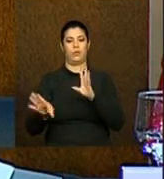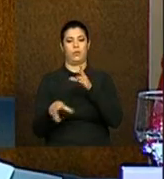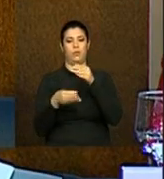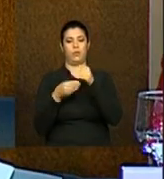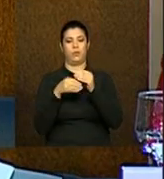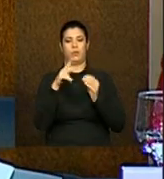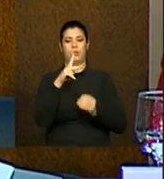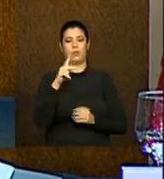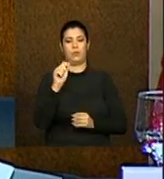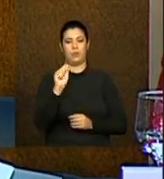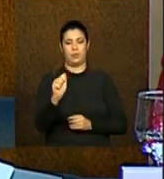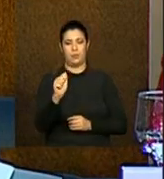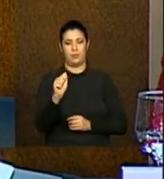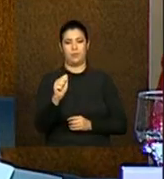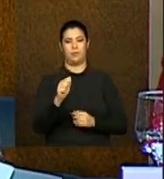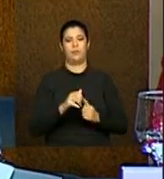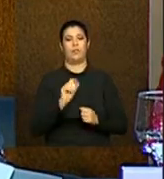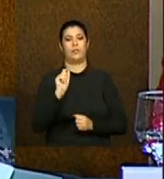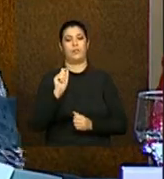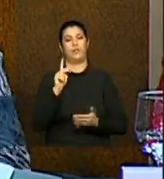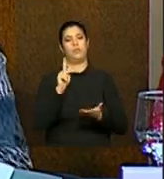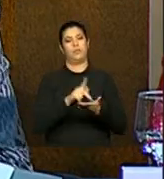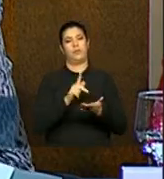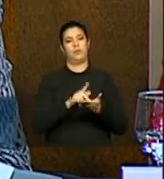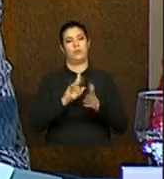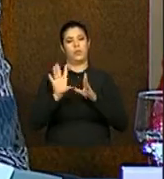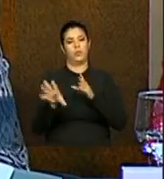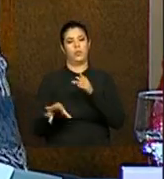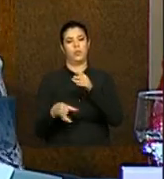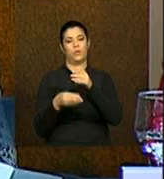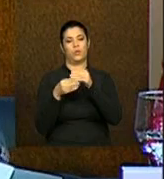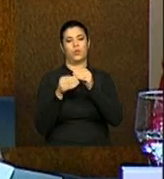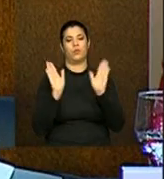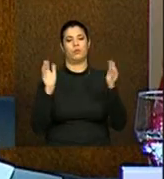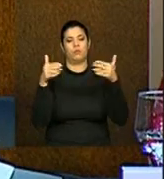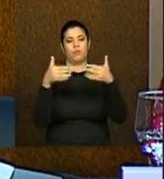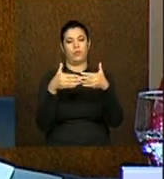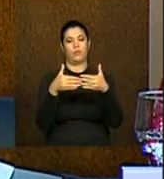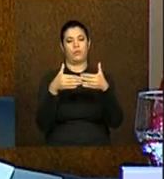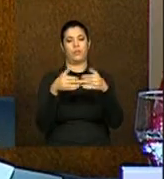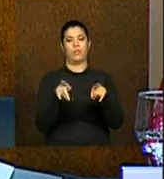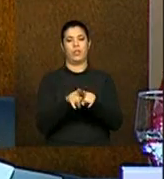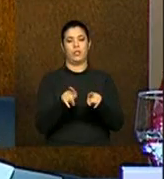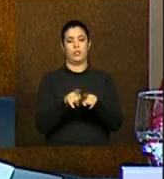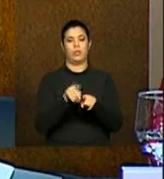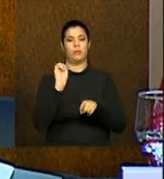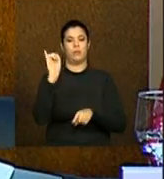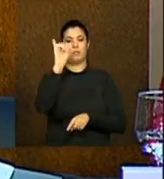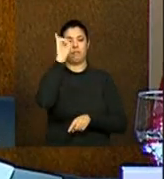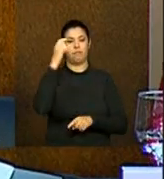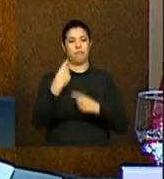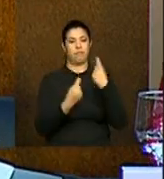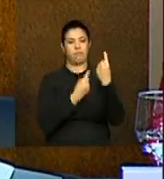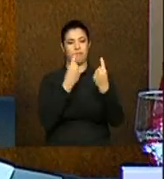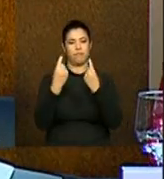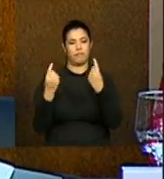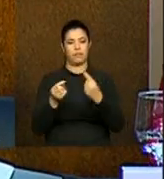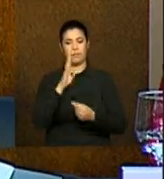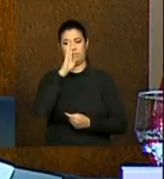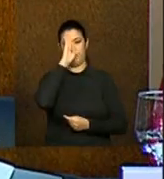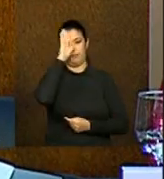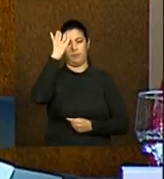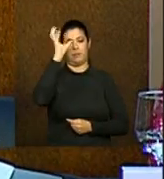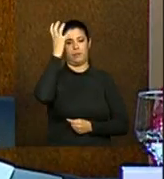eh no PPA, né? É que se consolidou esse fórum interconselhos. de uma das principais decisões